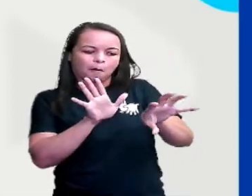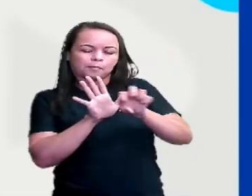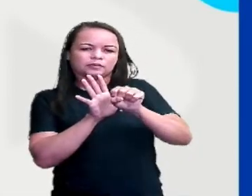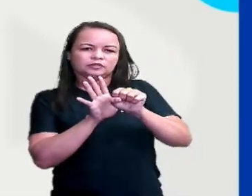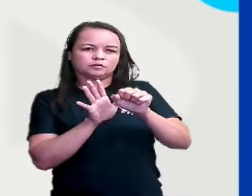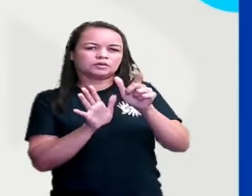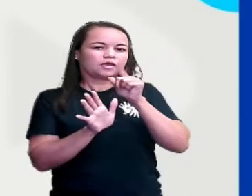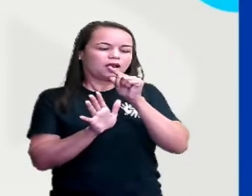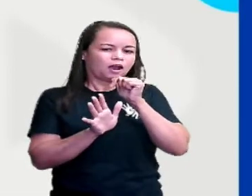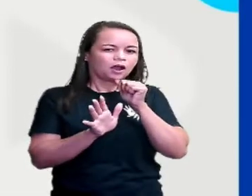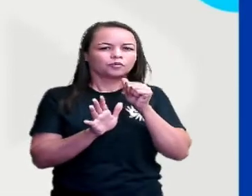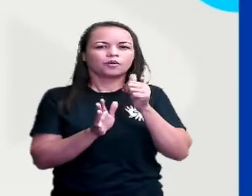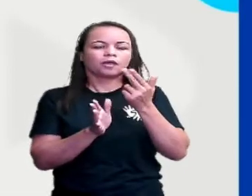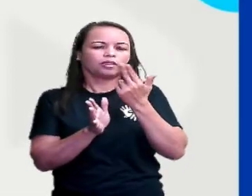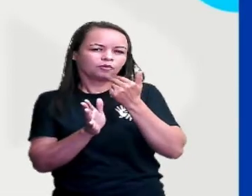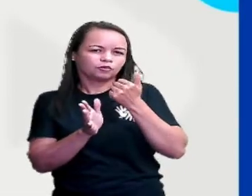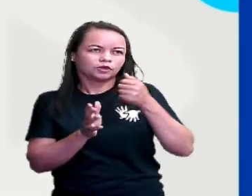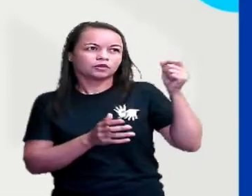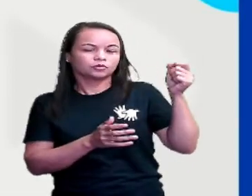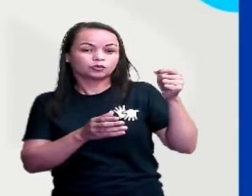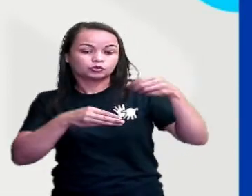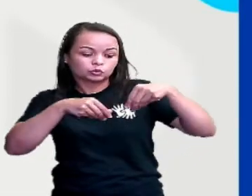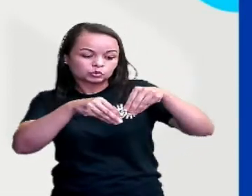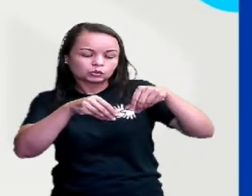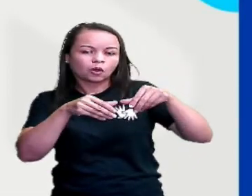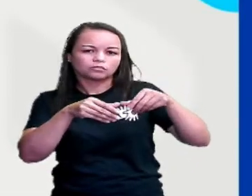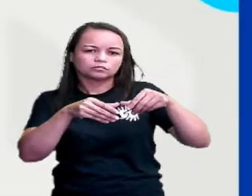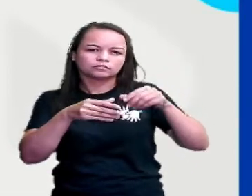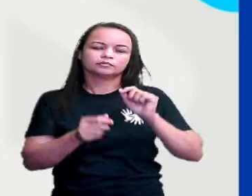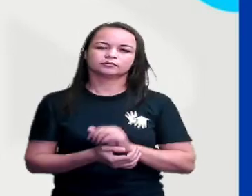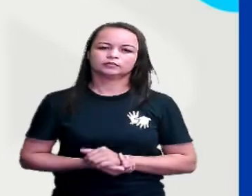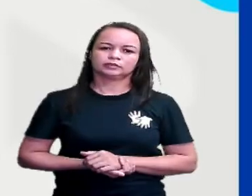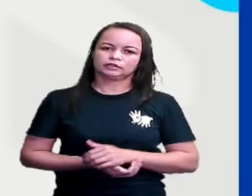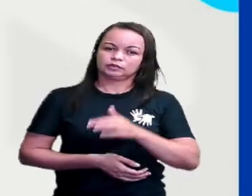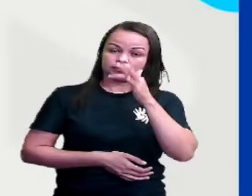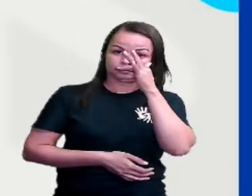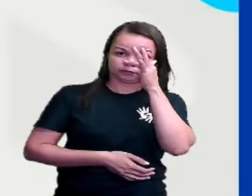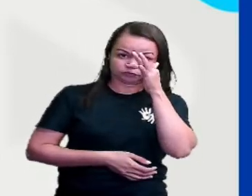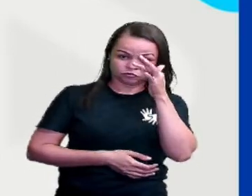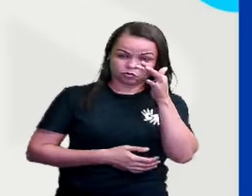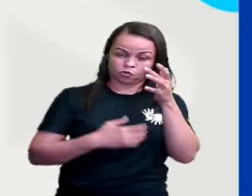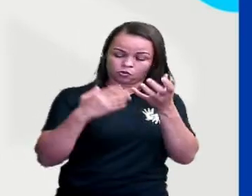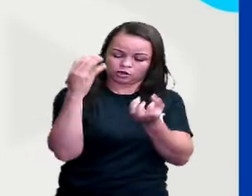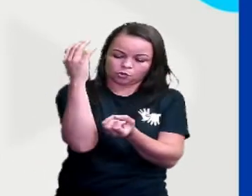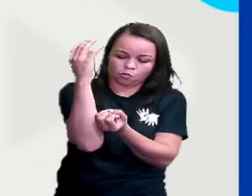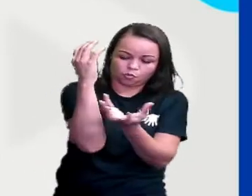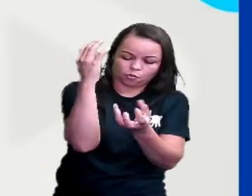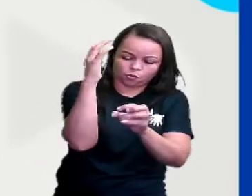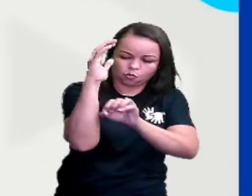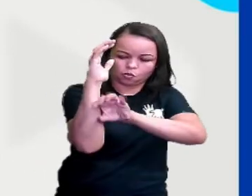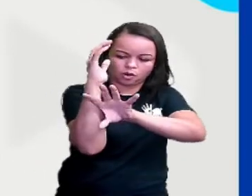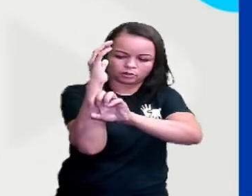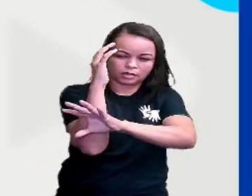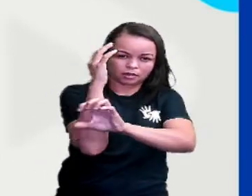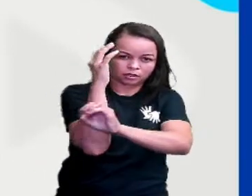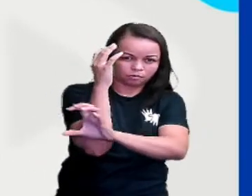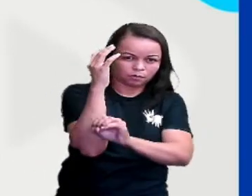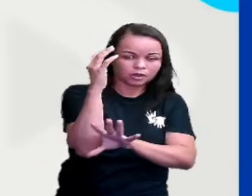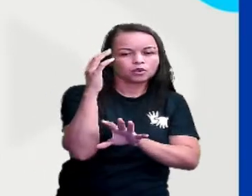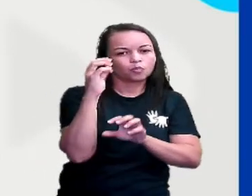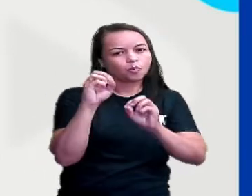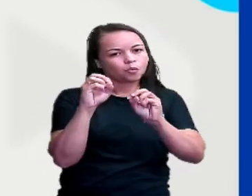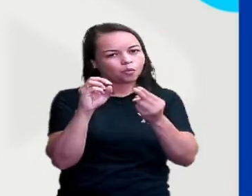e nutrientes do solo? As flores, os espinhos ou as raízes